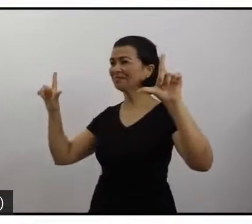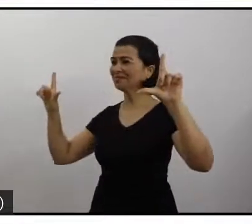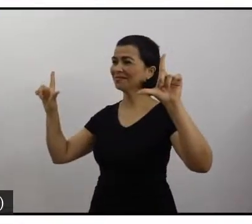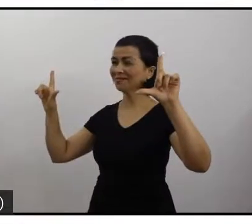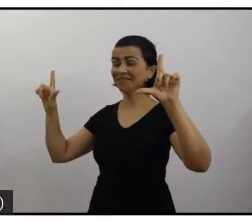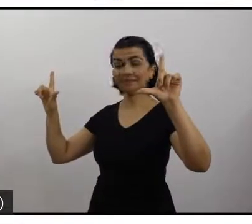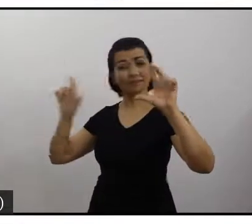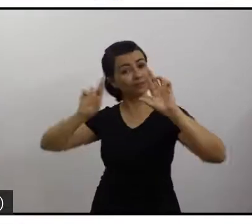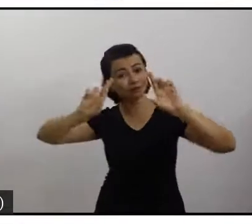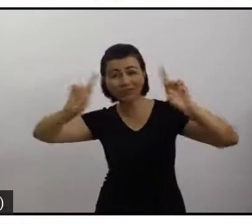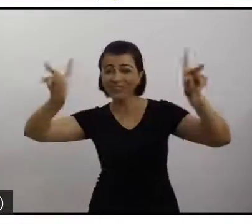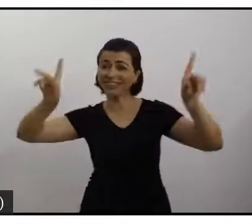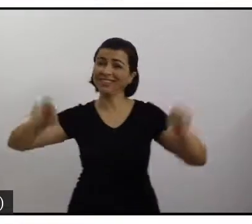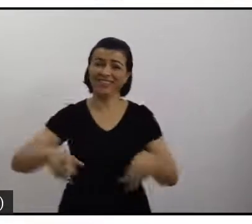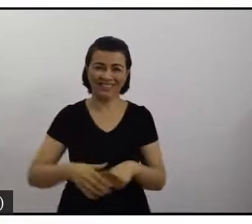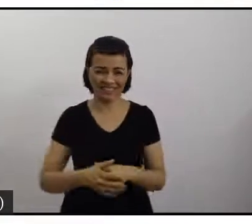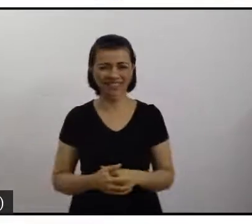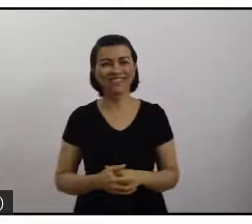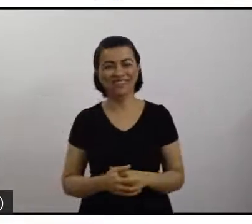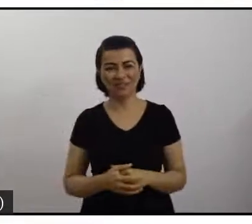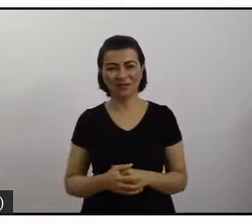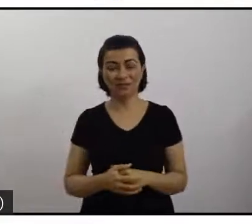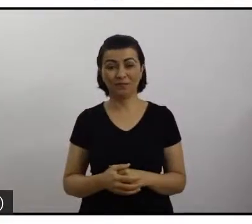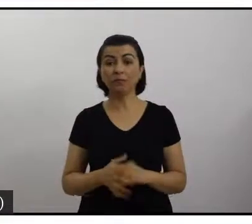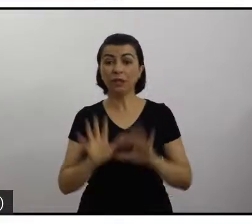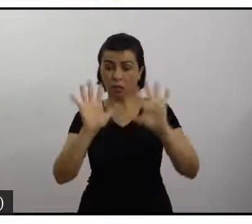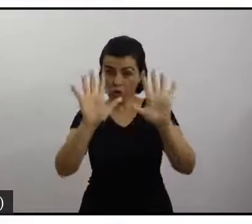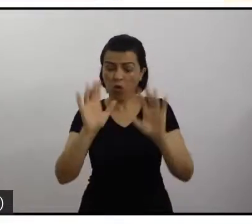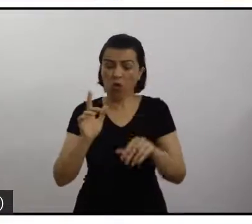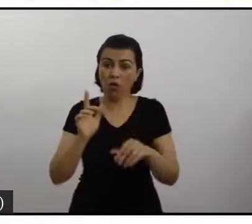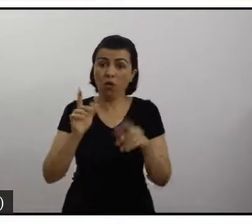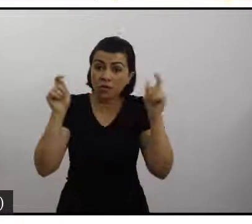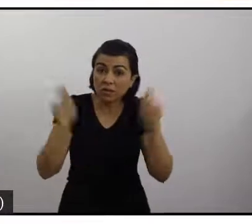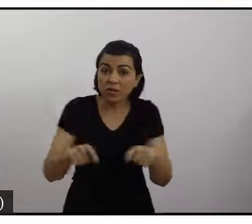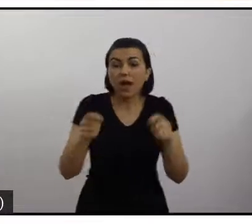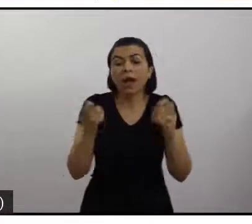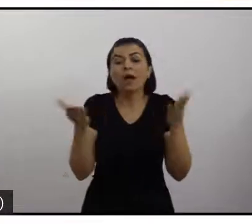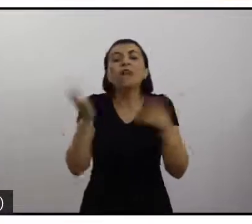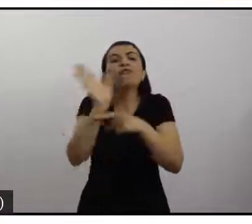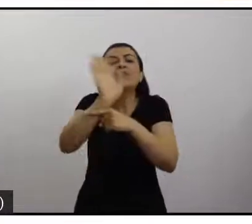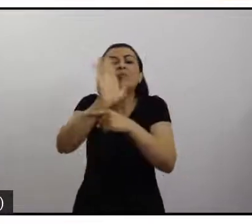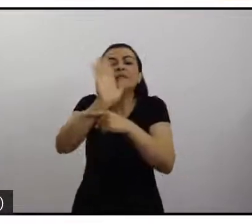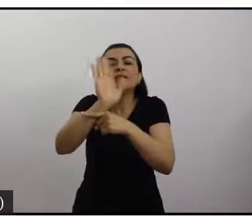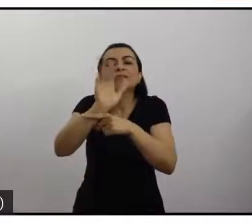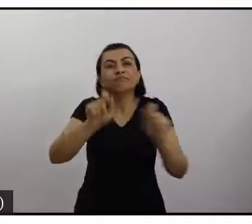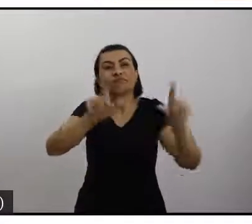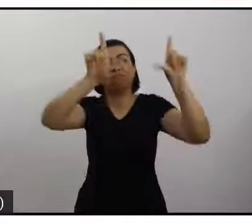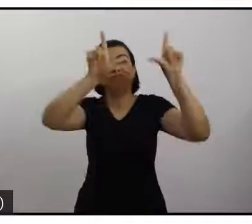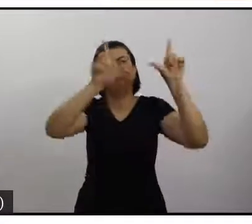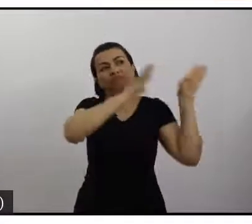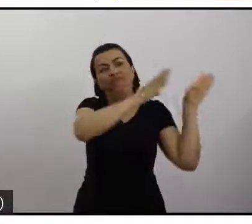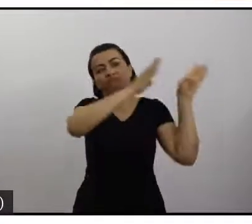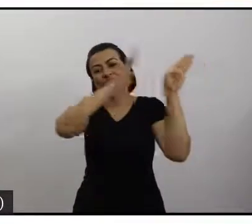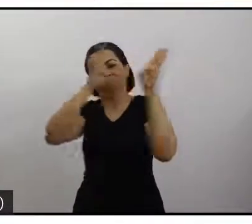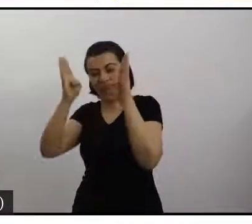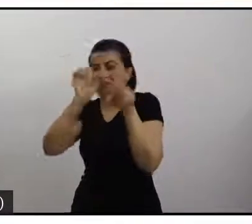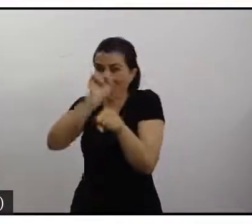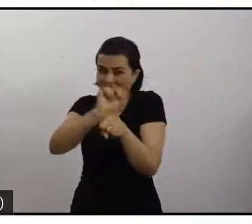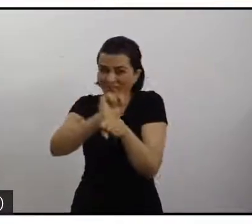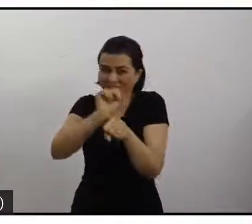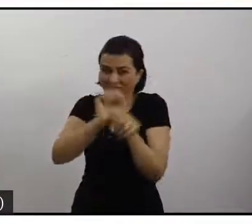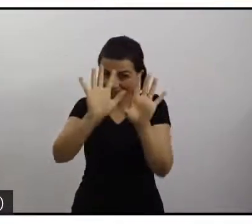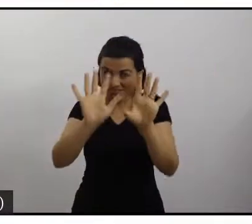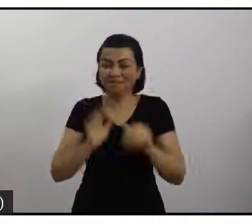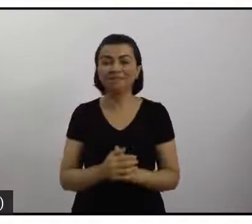Bom, a gente vai já. A gente tem. Vamos passar vamos falar sobre o Gigante da Malásia, vamos passar